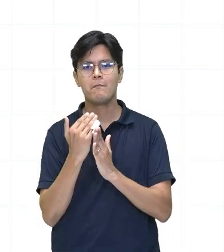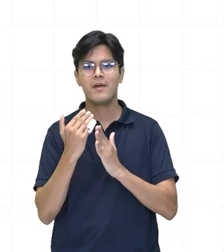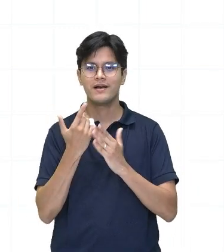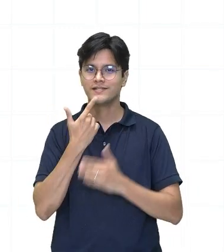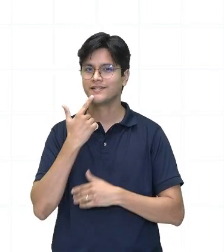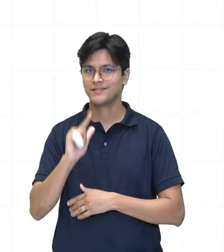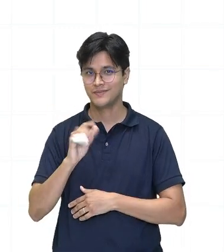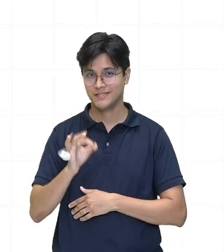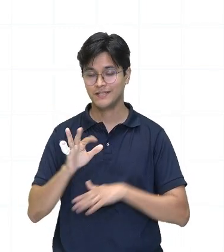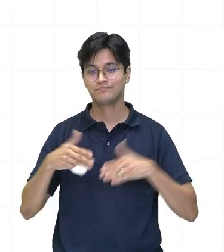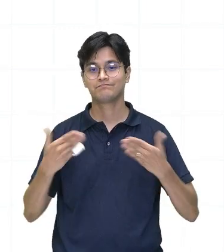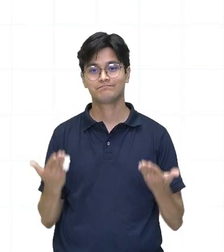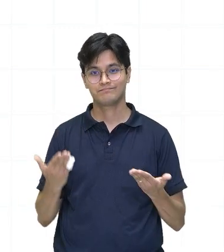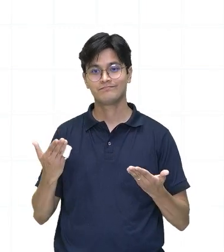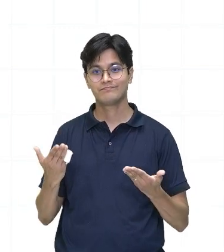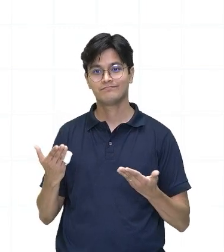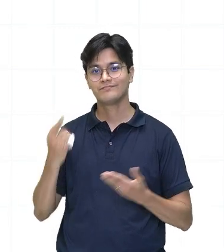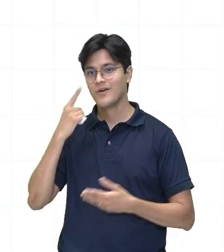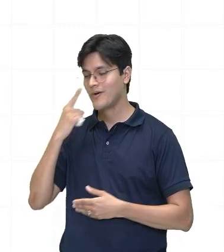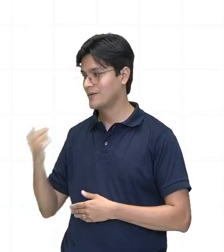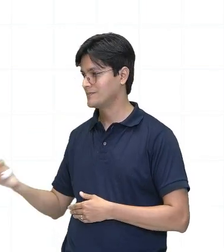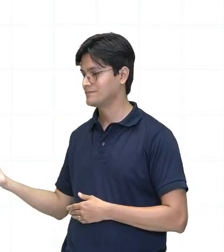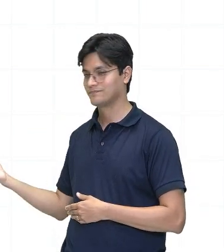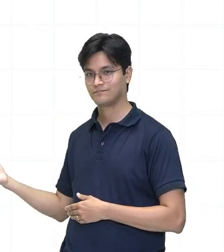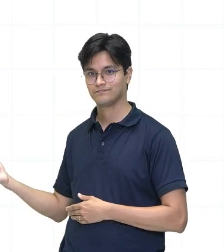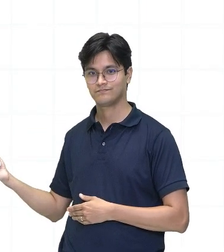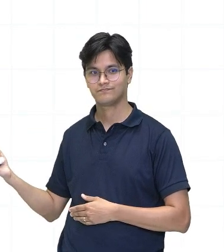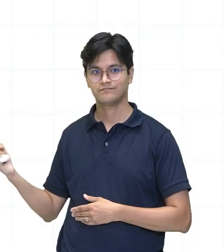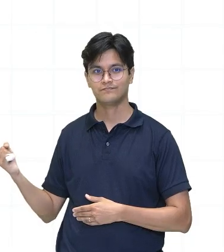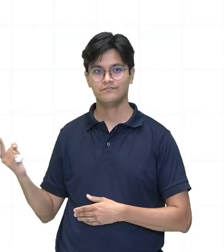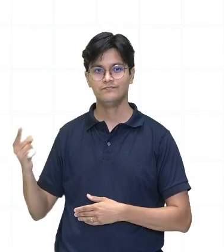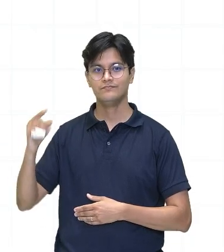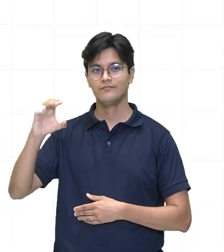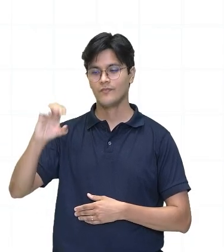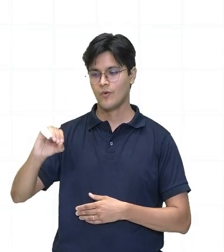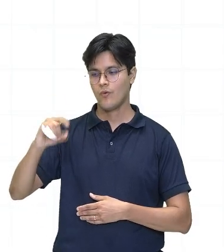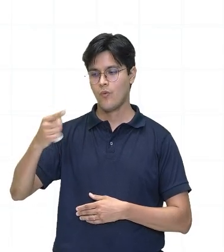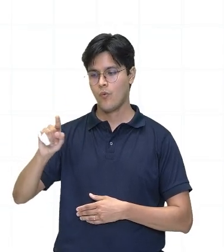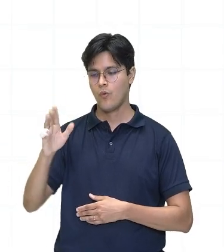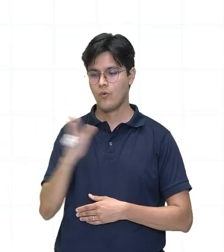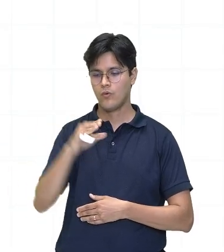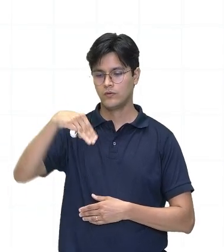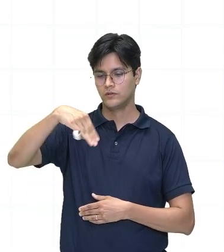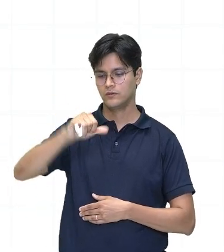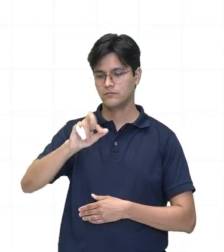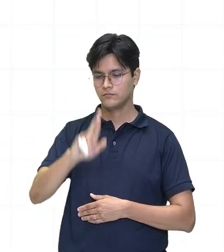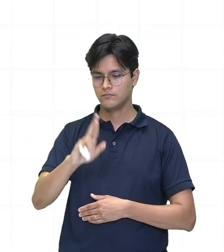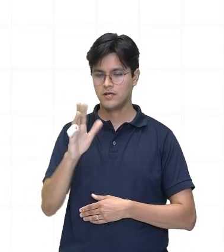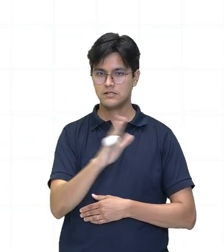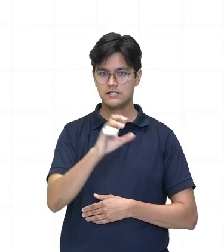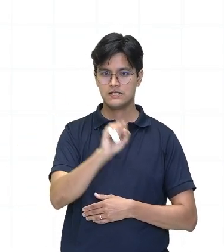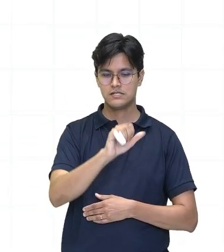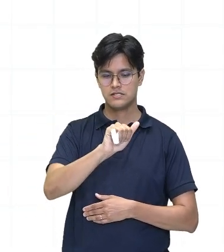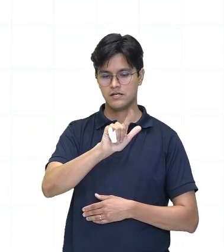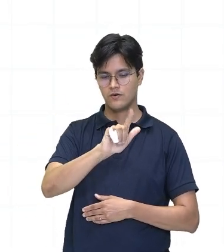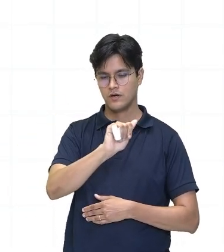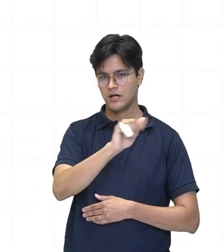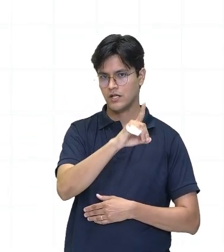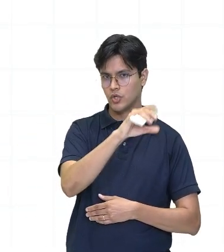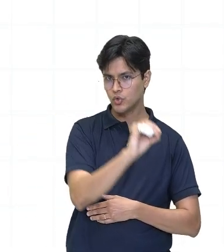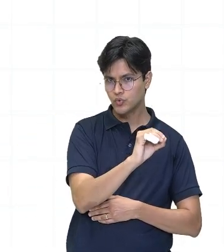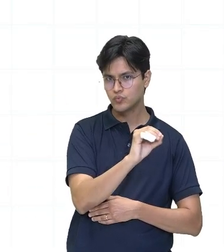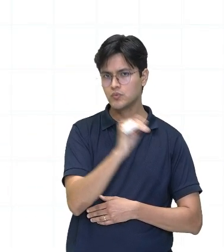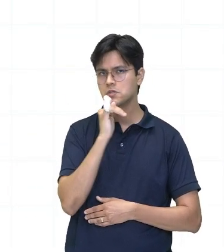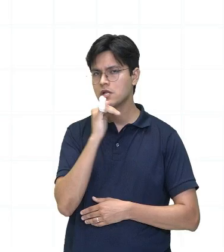aqui, ó, é exatamente o que acontece no nosso último exemplo. Ó mar salgado. Quando ele pega o mar e fala que é salgado,